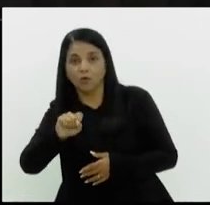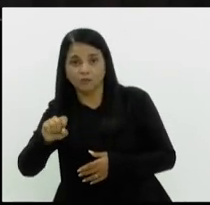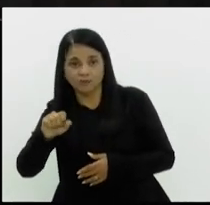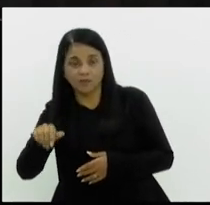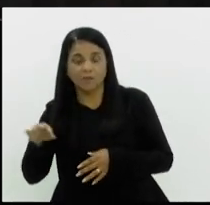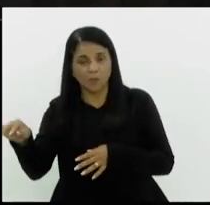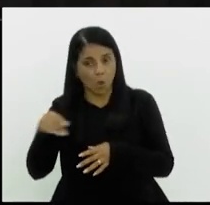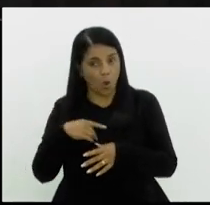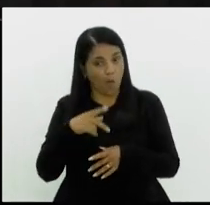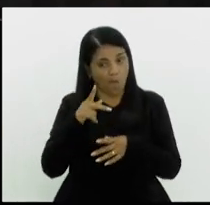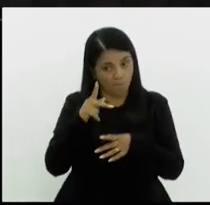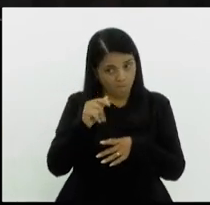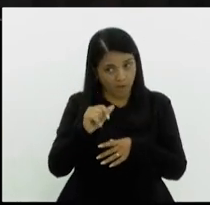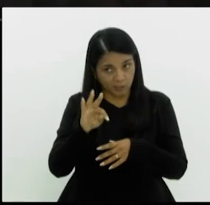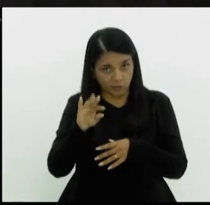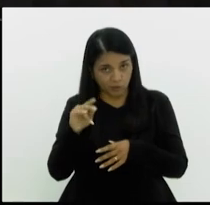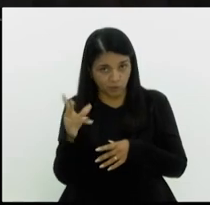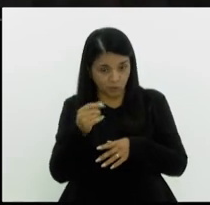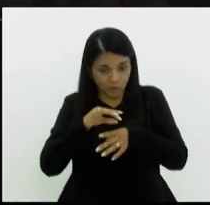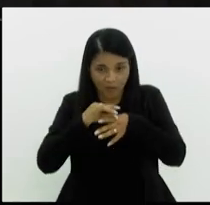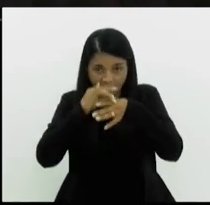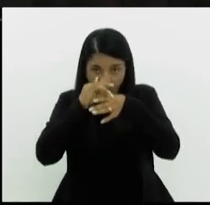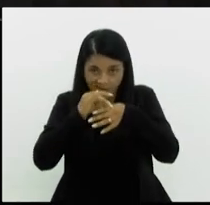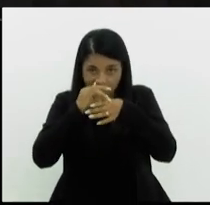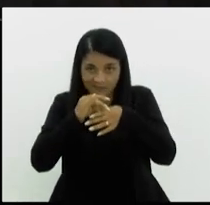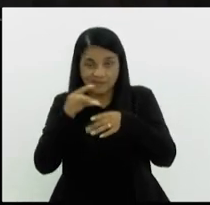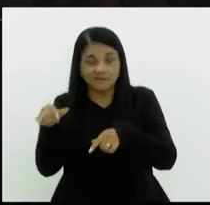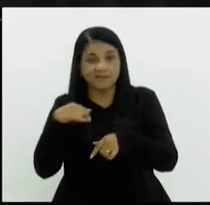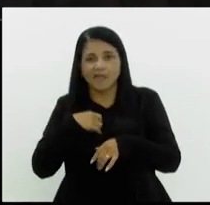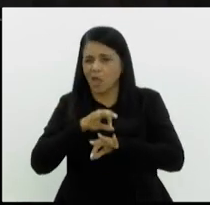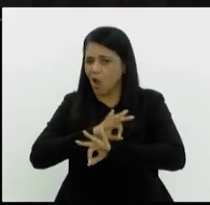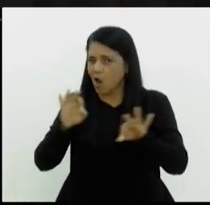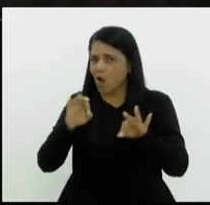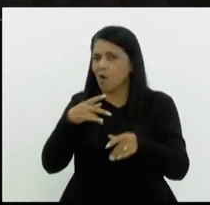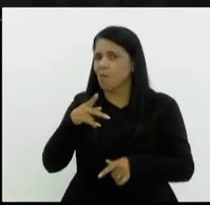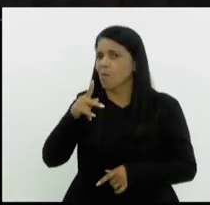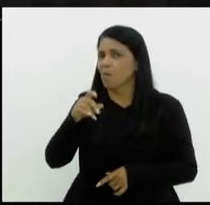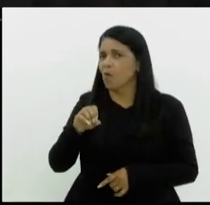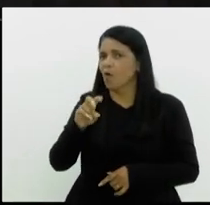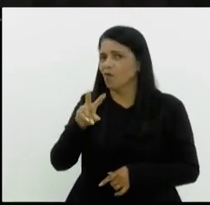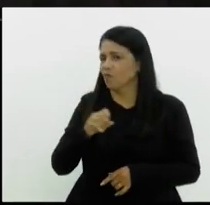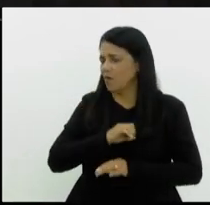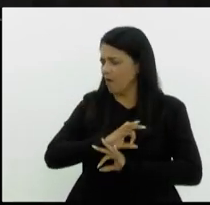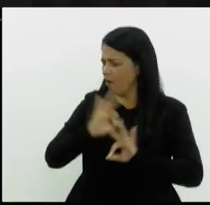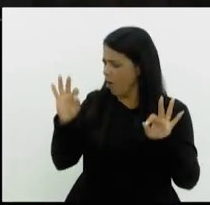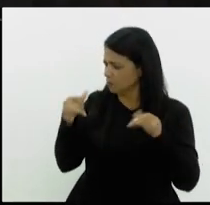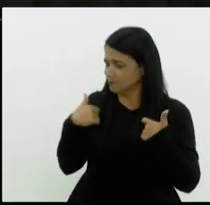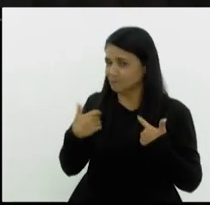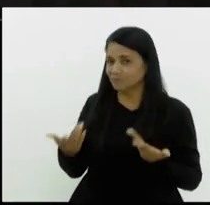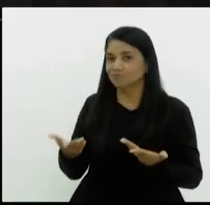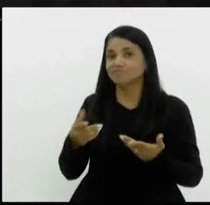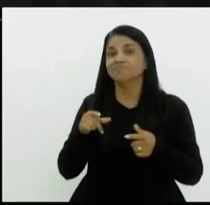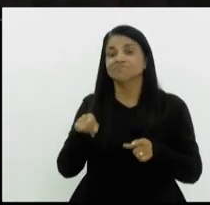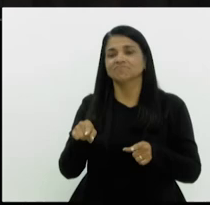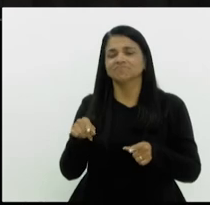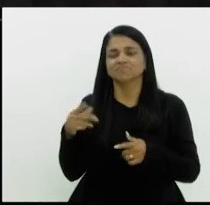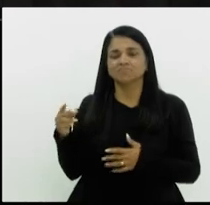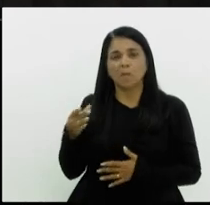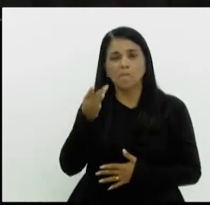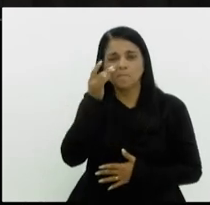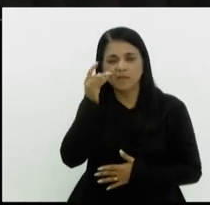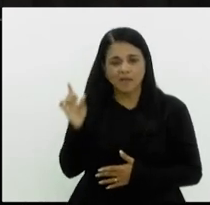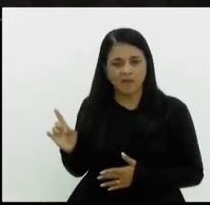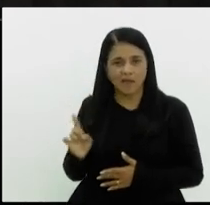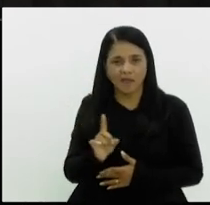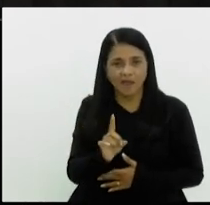polvo, é então fantástico, né? E estavam presentes justamente os sujeitos que responderam a